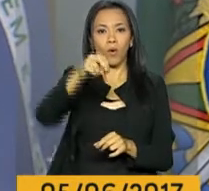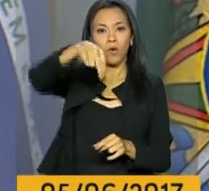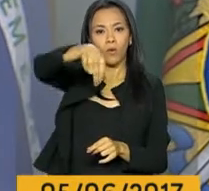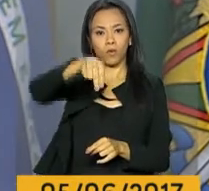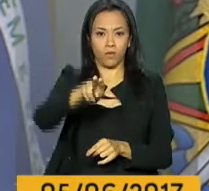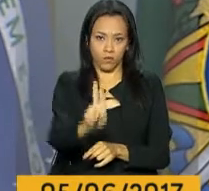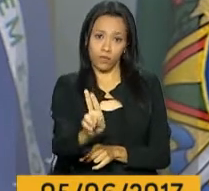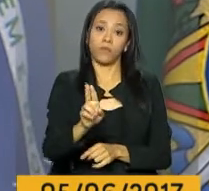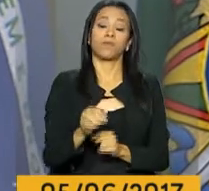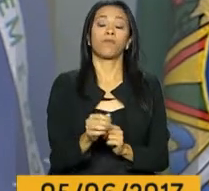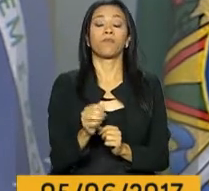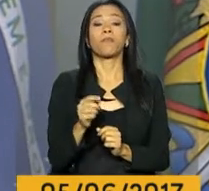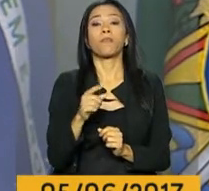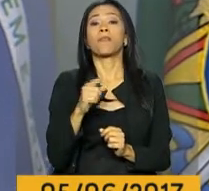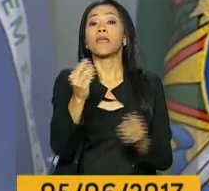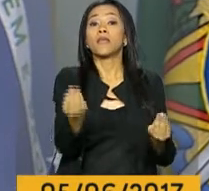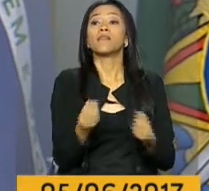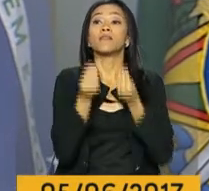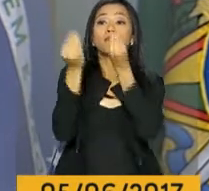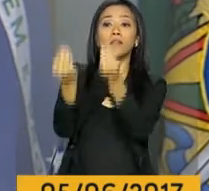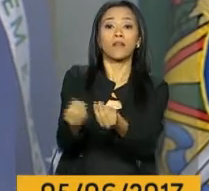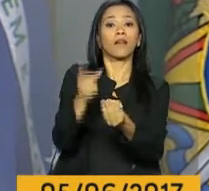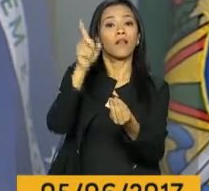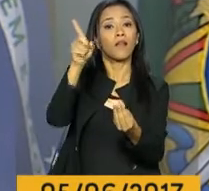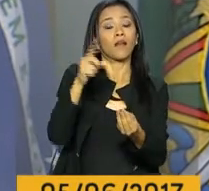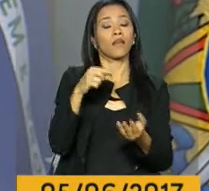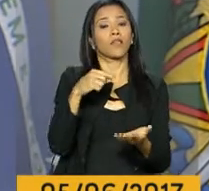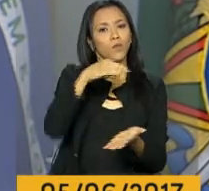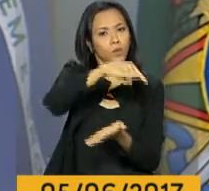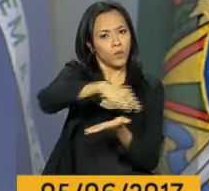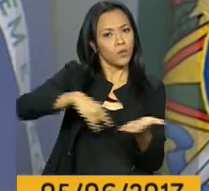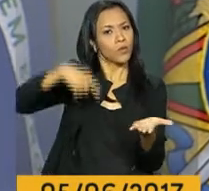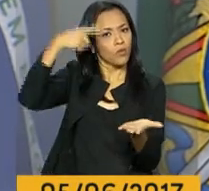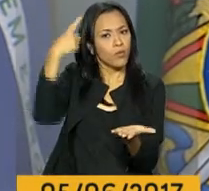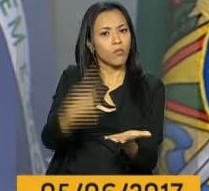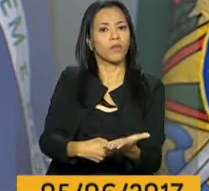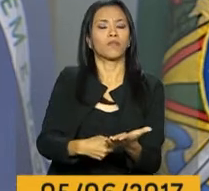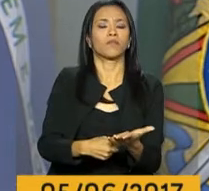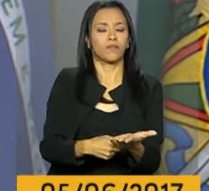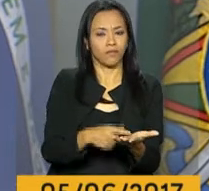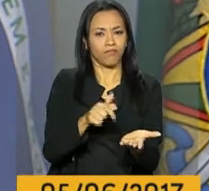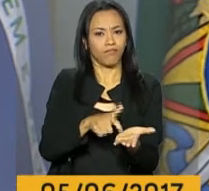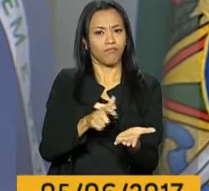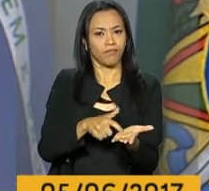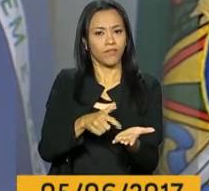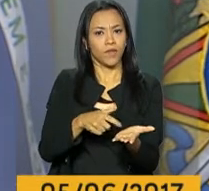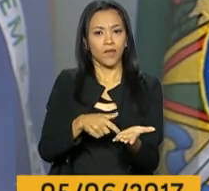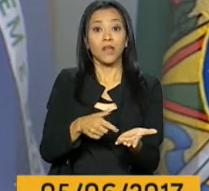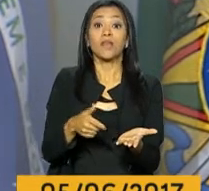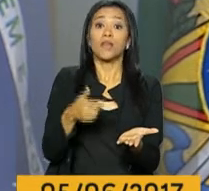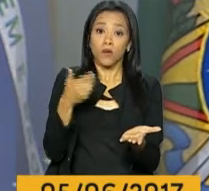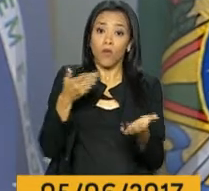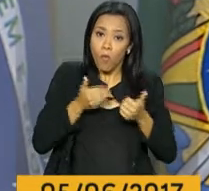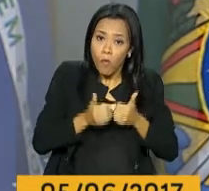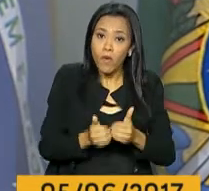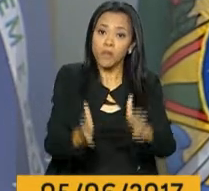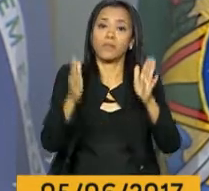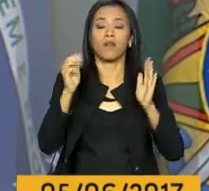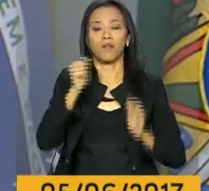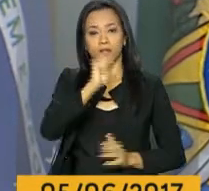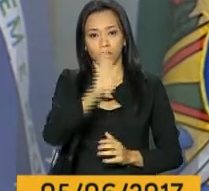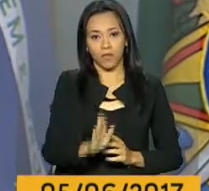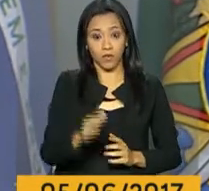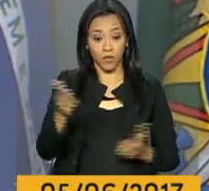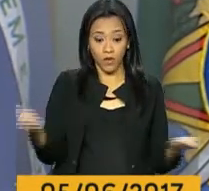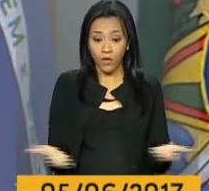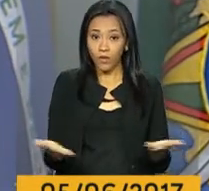nações unidas para que o acordo entrasse em vigor o quanto antes e neste dia mundial